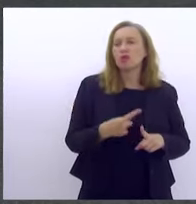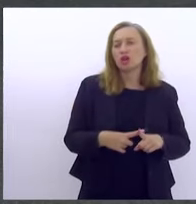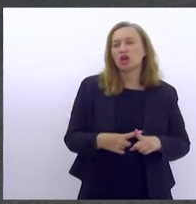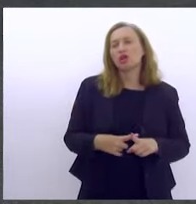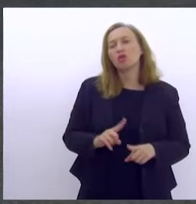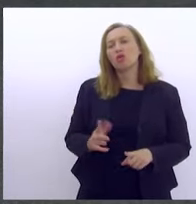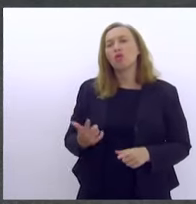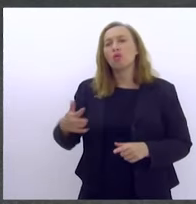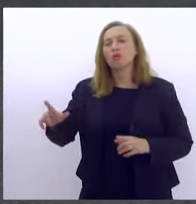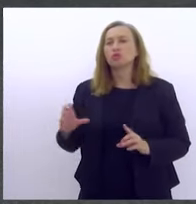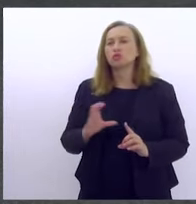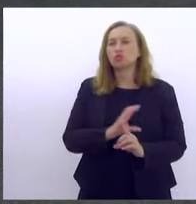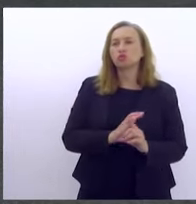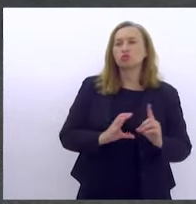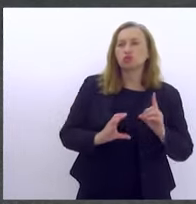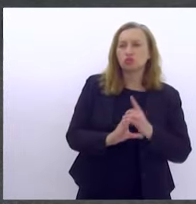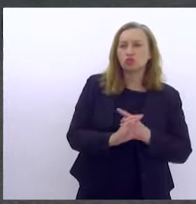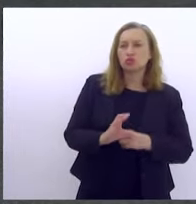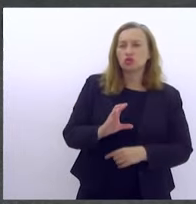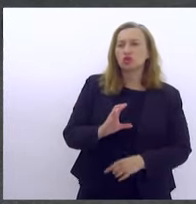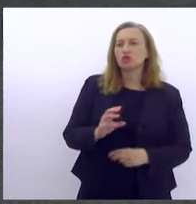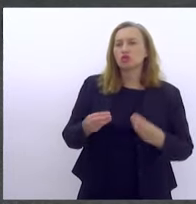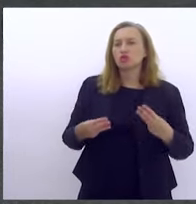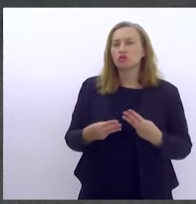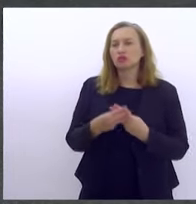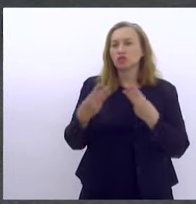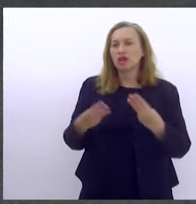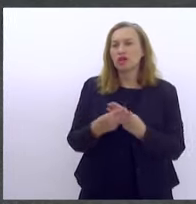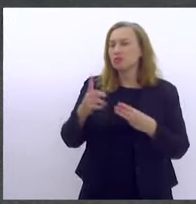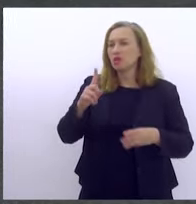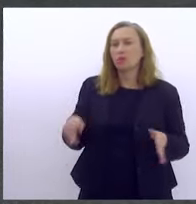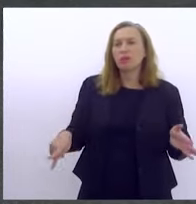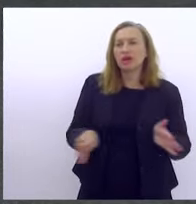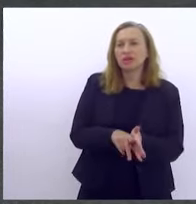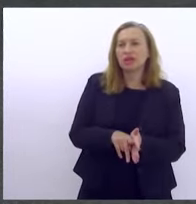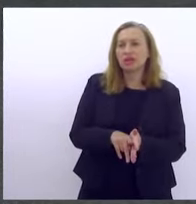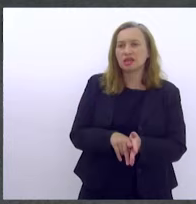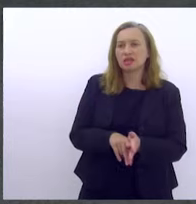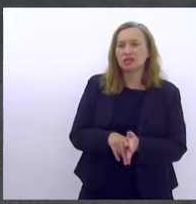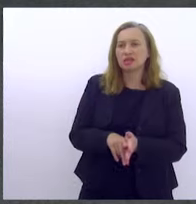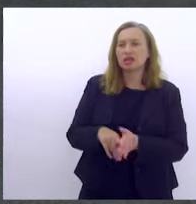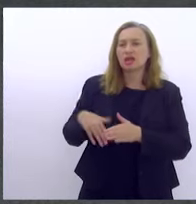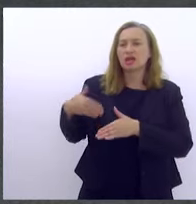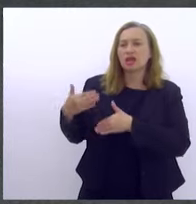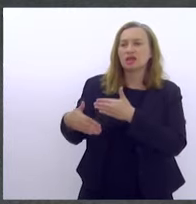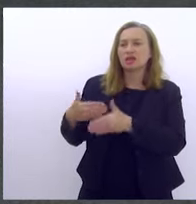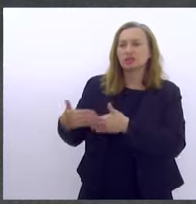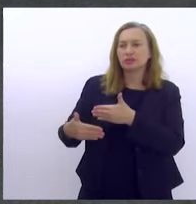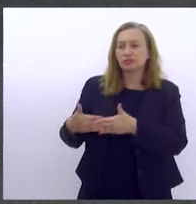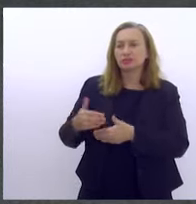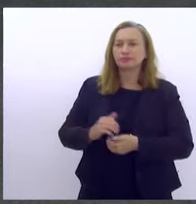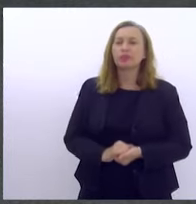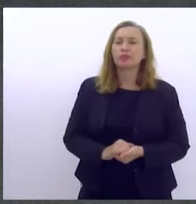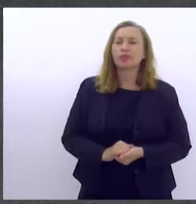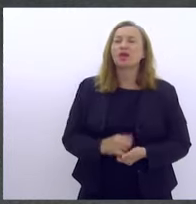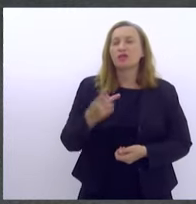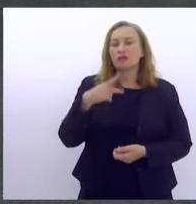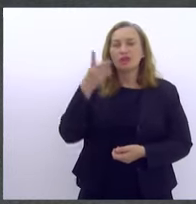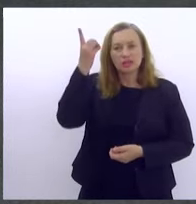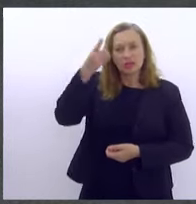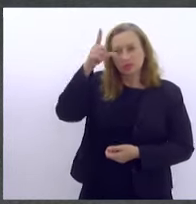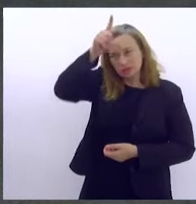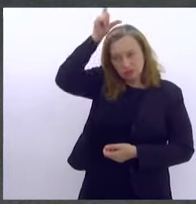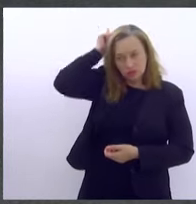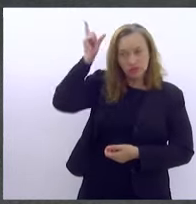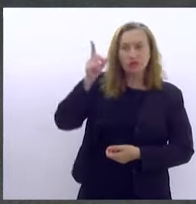judaísmo, não está? É porque o judaísmo não faz parte da nossa construção, da nossa embocadura. Como dizia o deputado Luiz